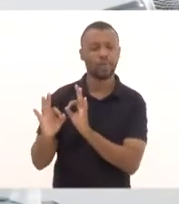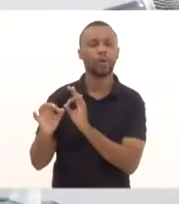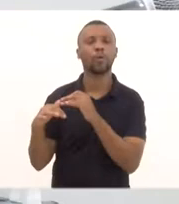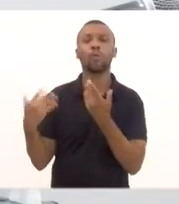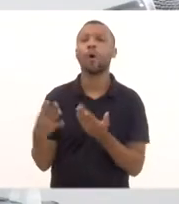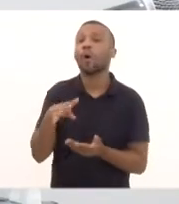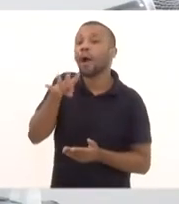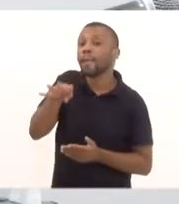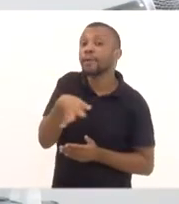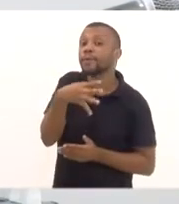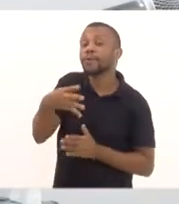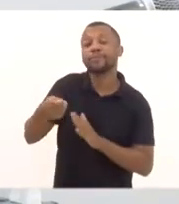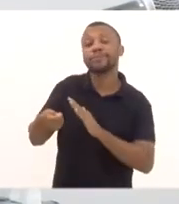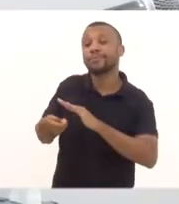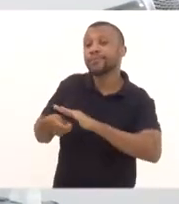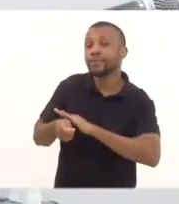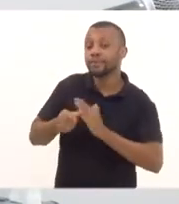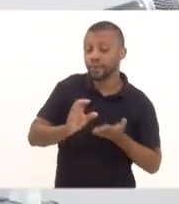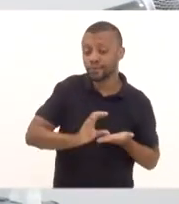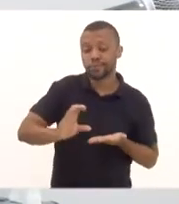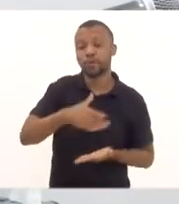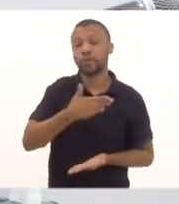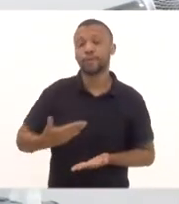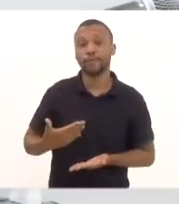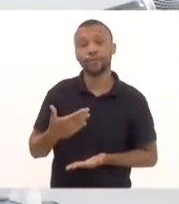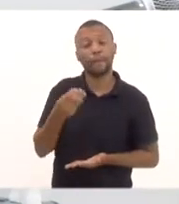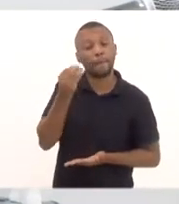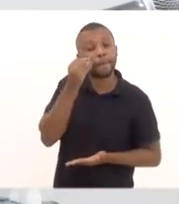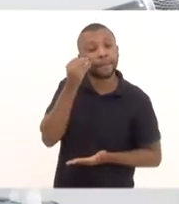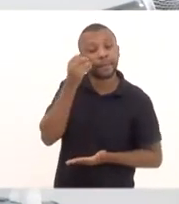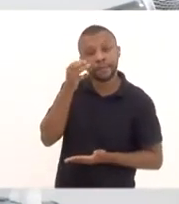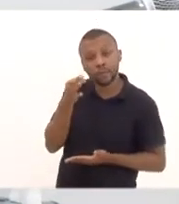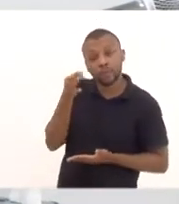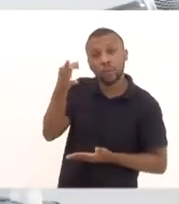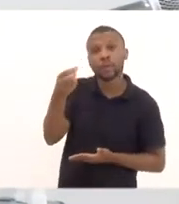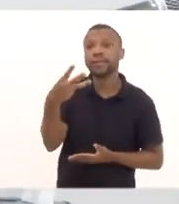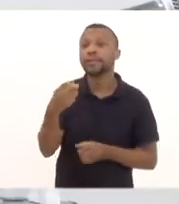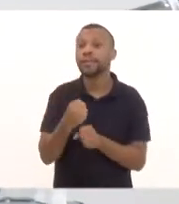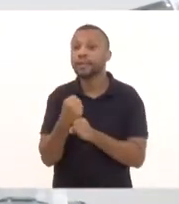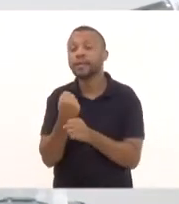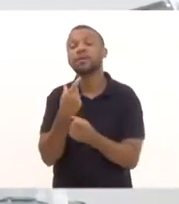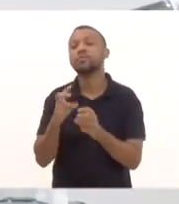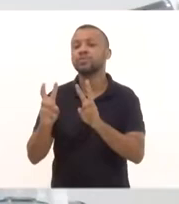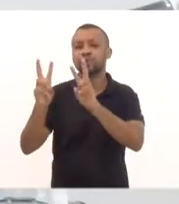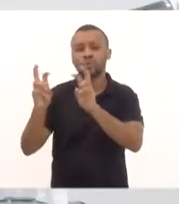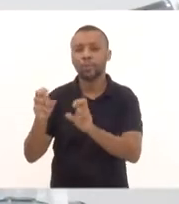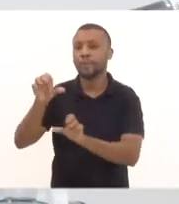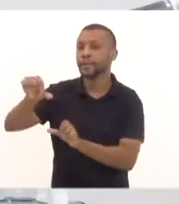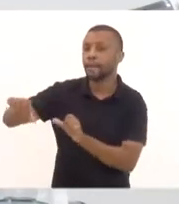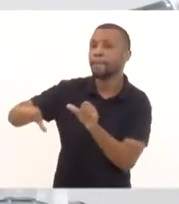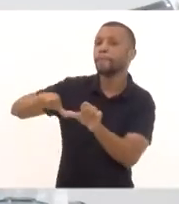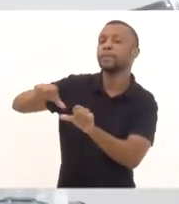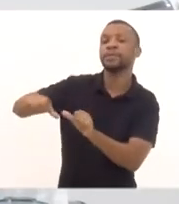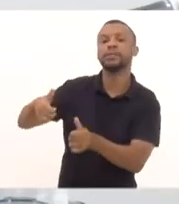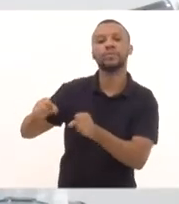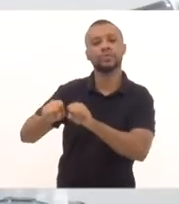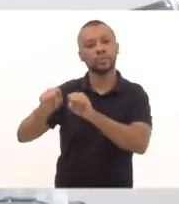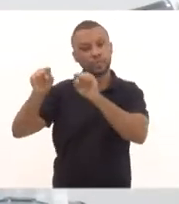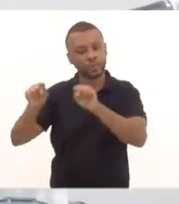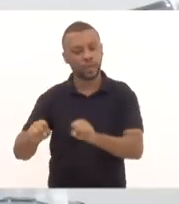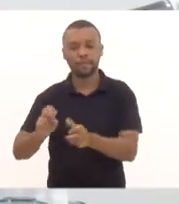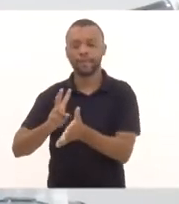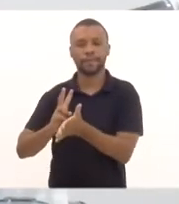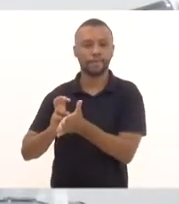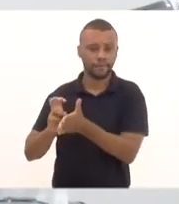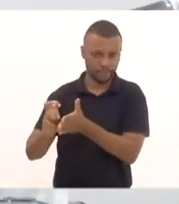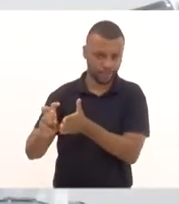de investimentos é que o estado pretende fazer nos próximos três anos em relação à modernização do sistema do